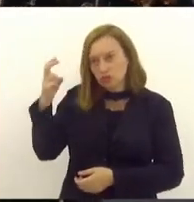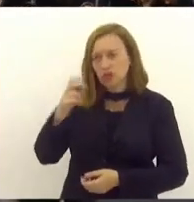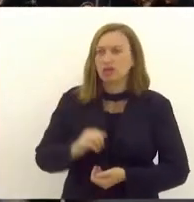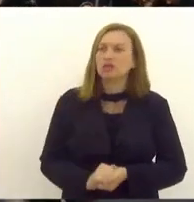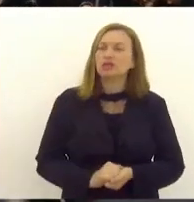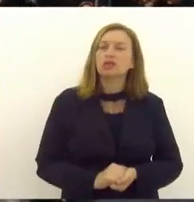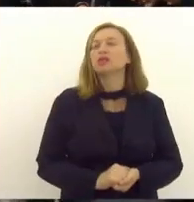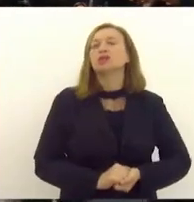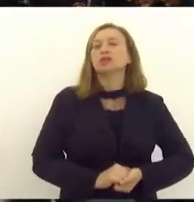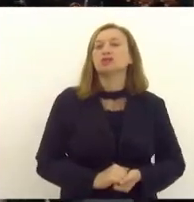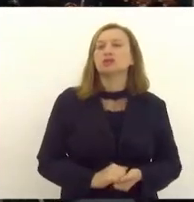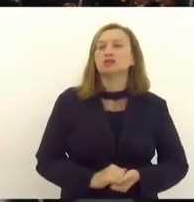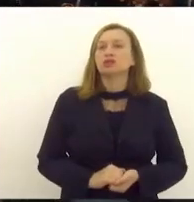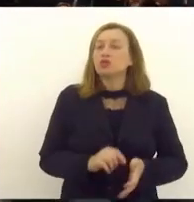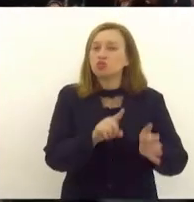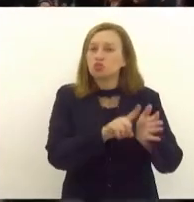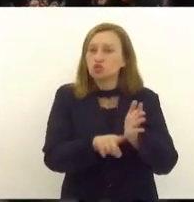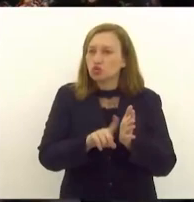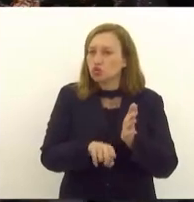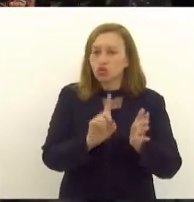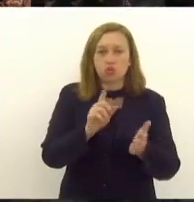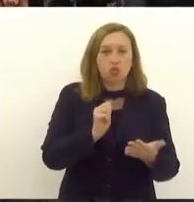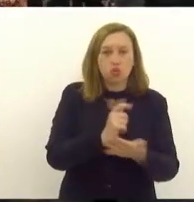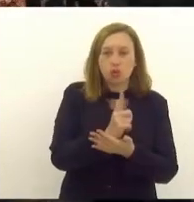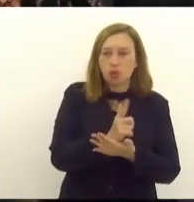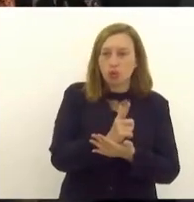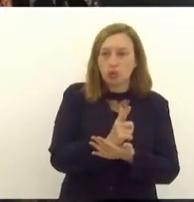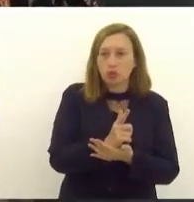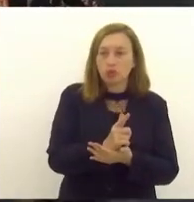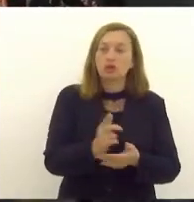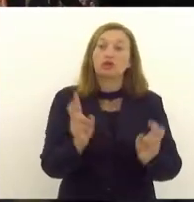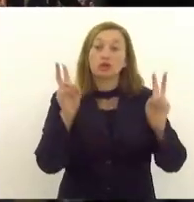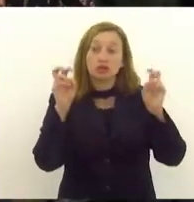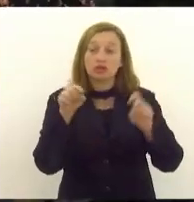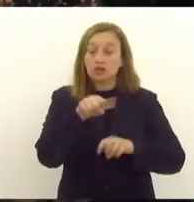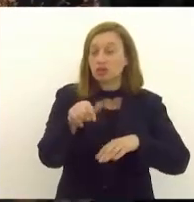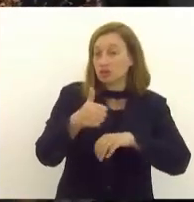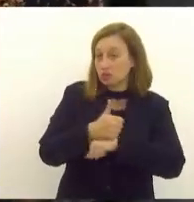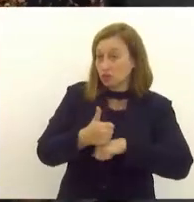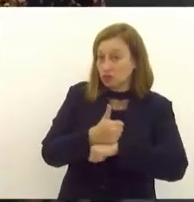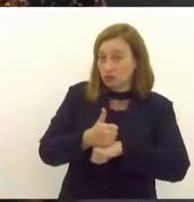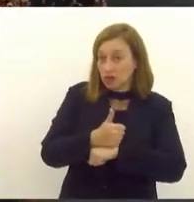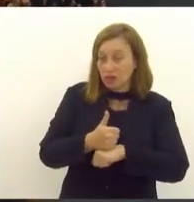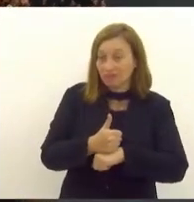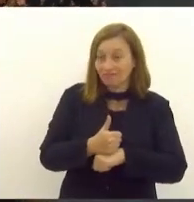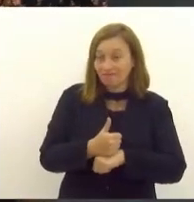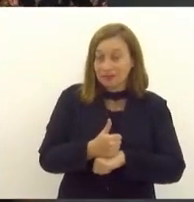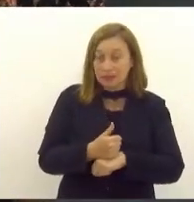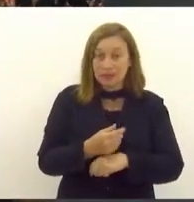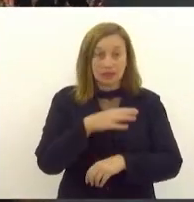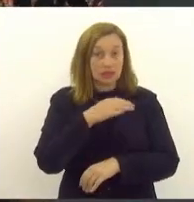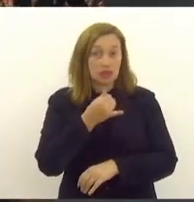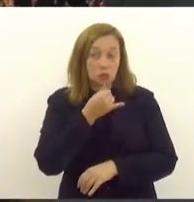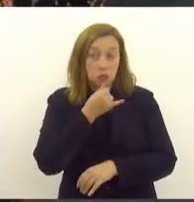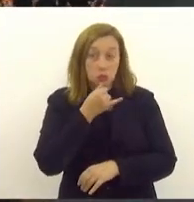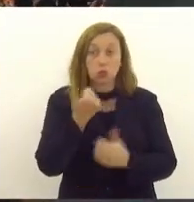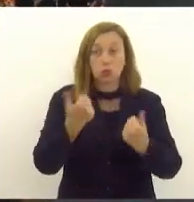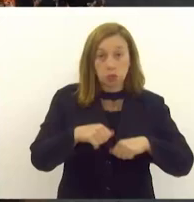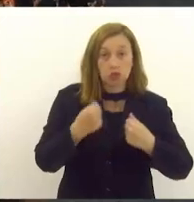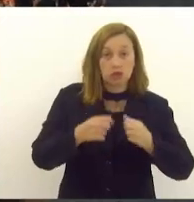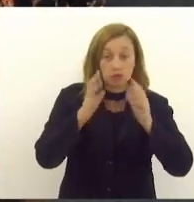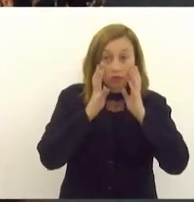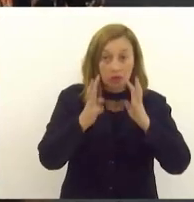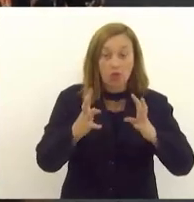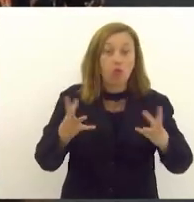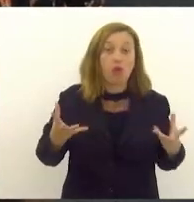descontos realizados não foram pagos e a situação desses profissionais Está extremamente caótica e precisa de uma